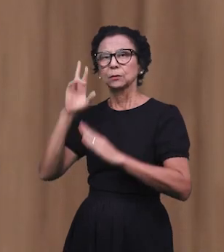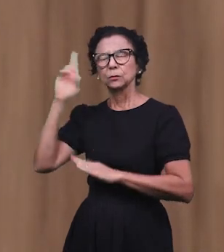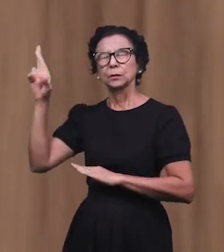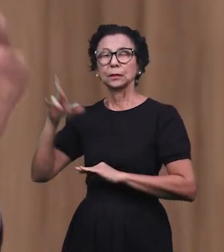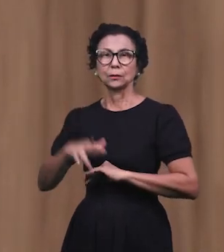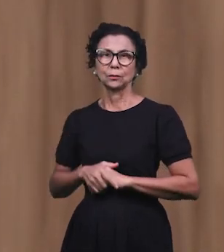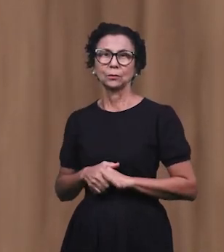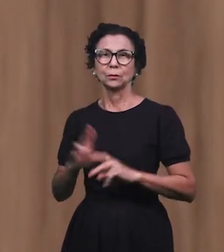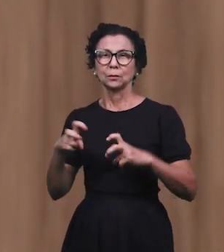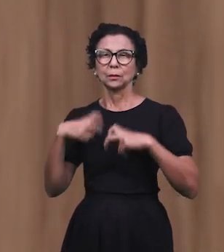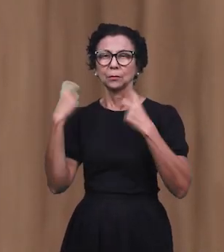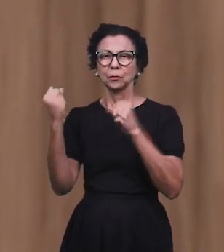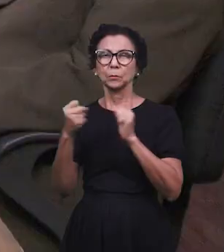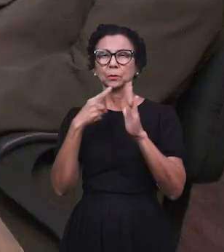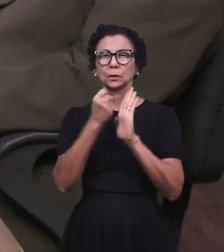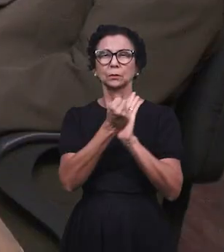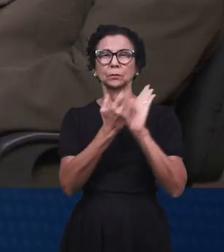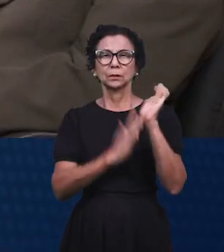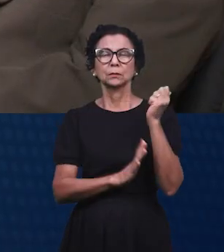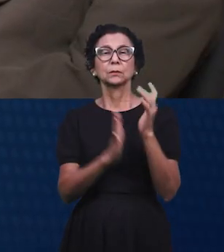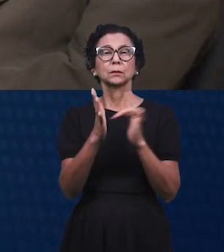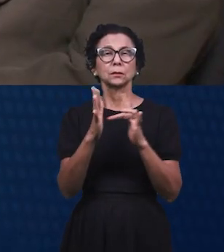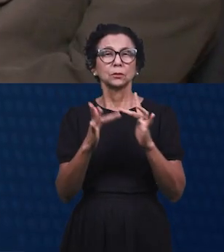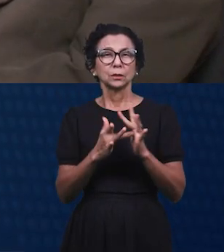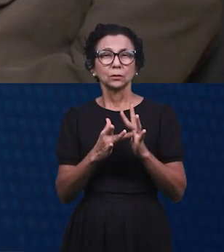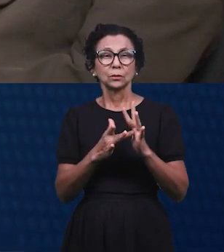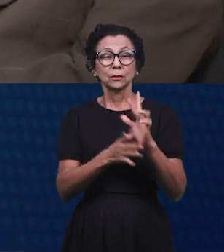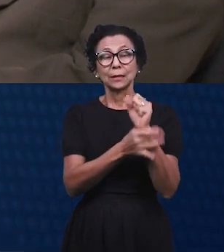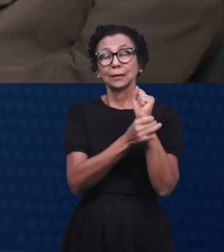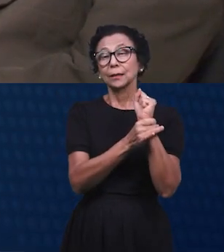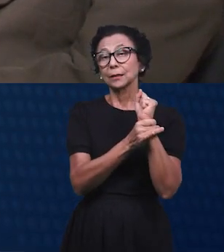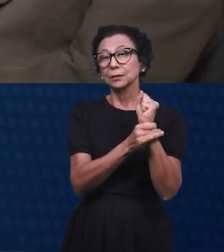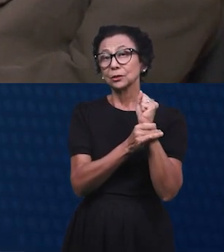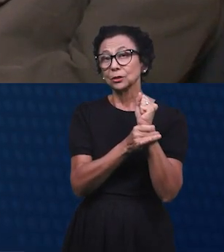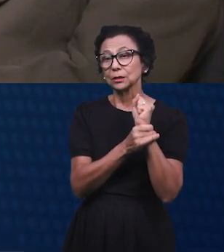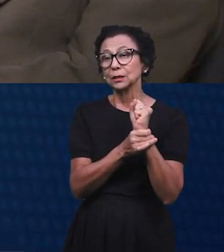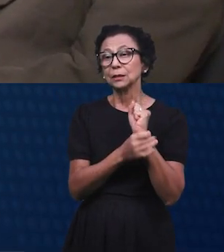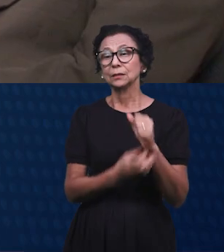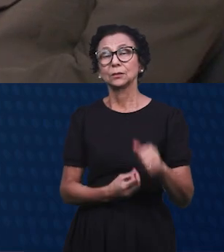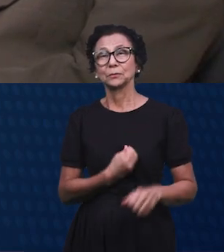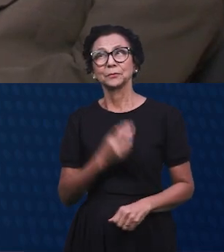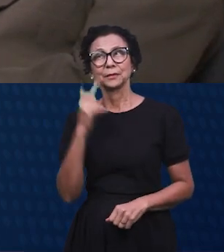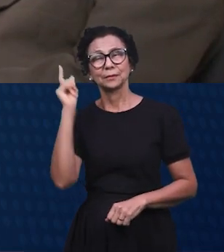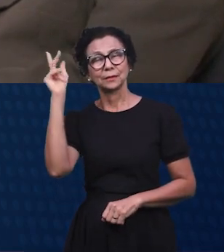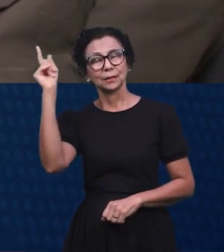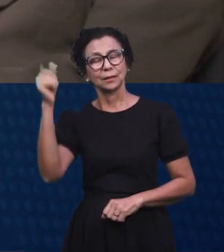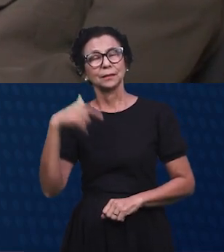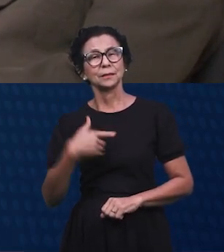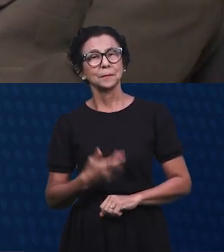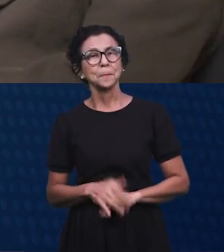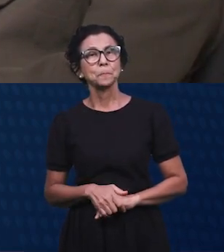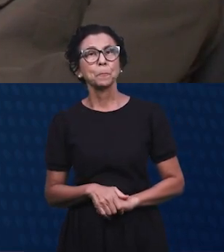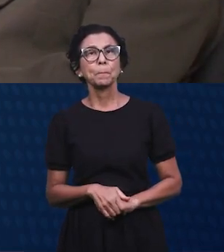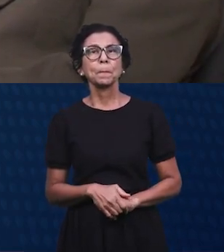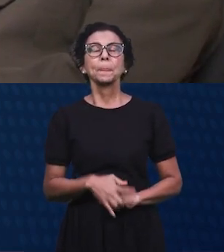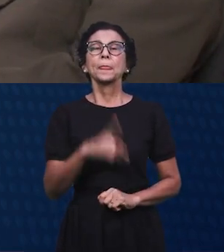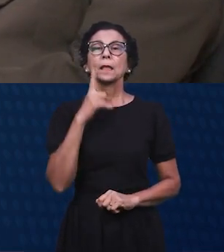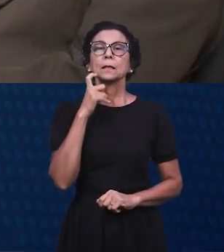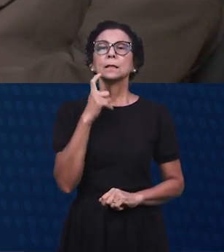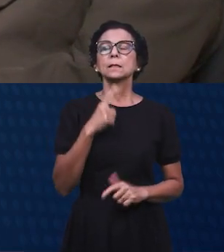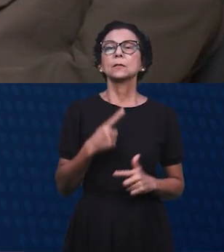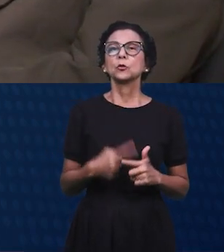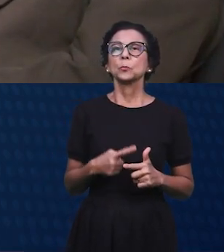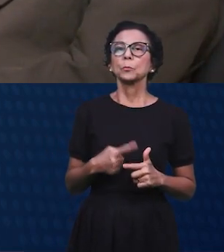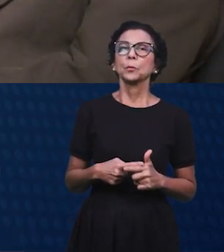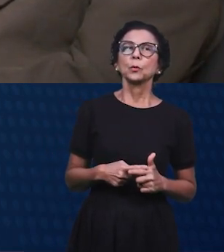de Jesus, o fio escarlate. Ali havia garantia de vida. Garantia de vida eterna da Diante igreja. Deus. É nessa condição aí, né? E isso é